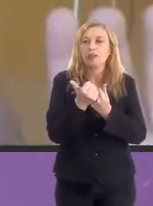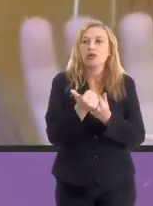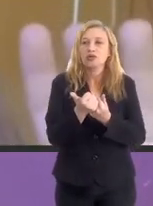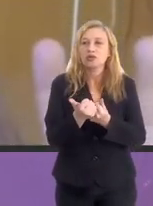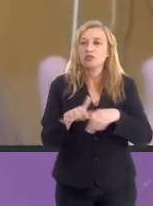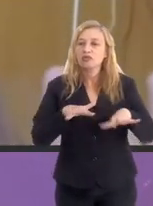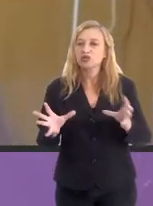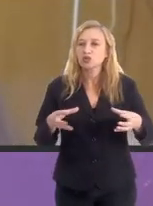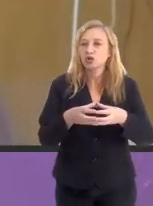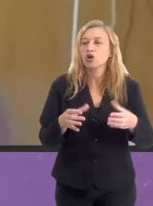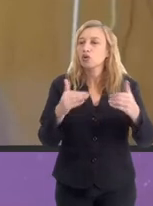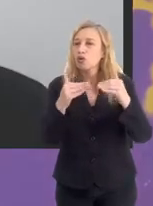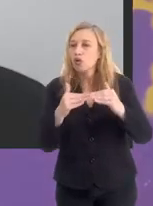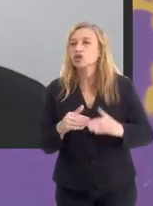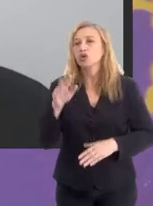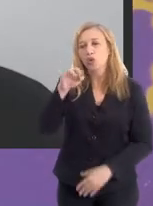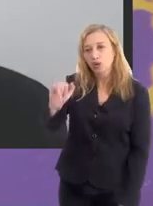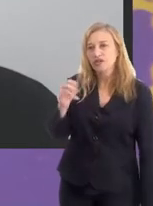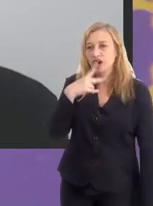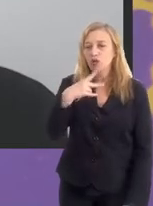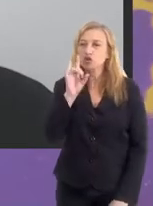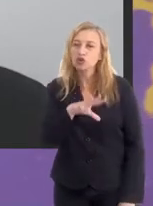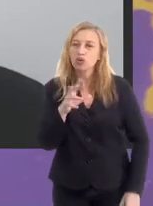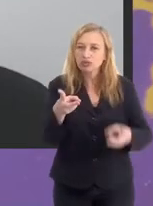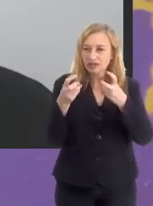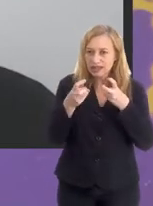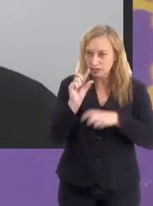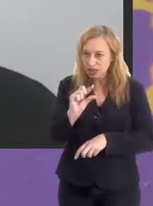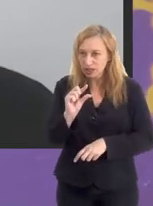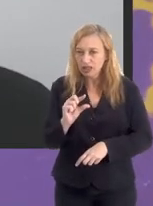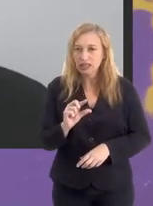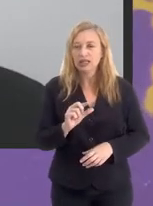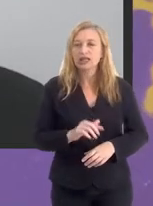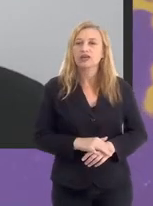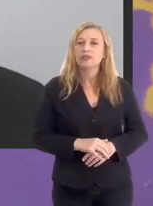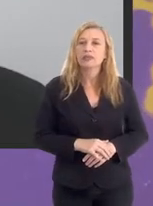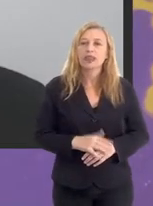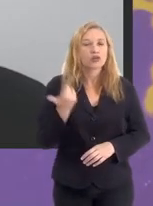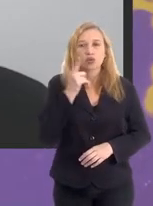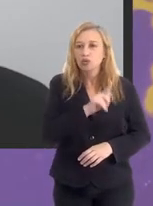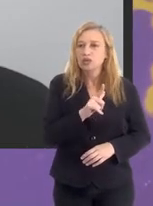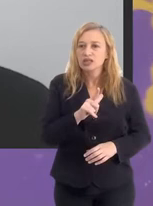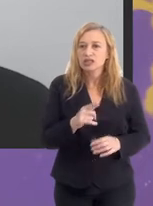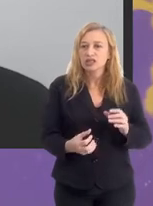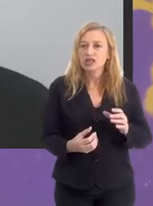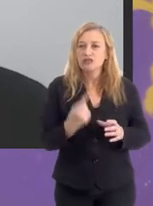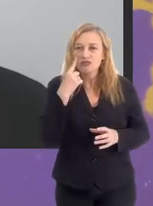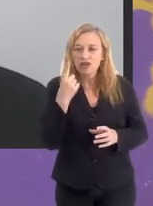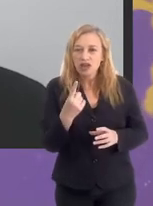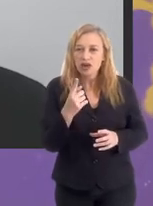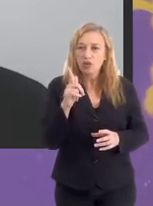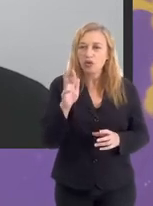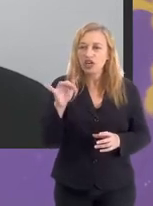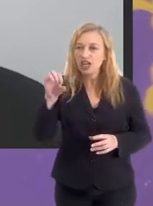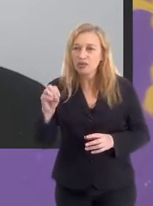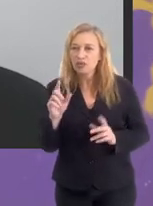Ok eu apoio o movimento coletivizado concordo com tudo ruim disse só uma observação pequena seja permitem eu não consigo